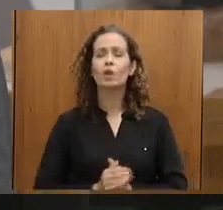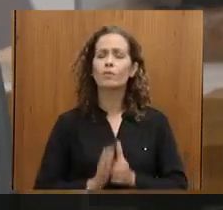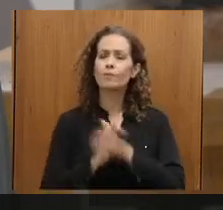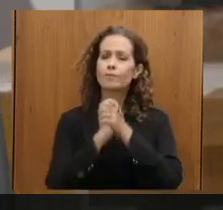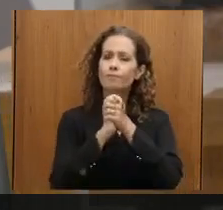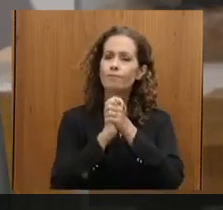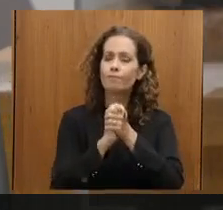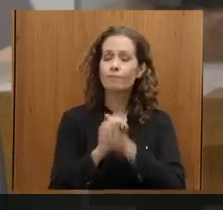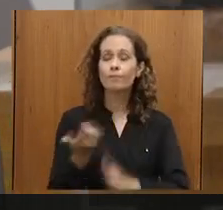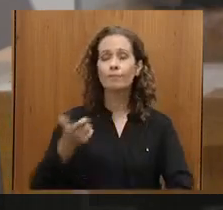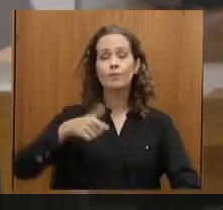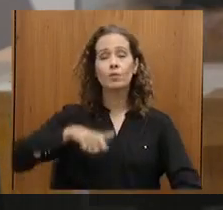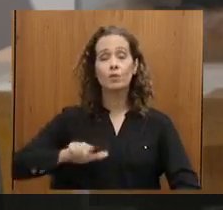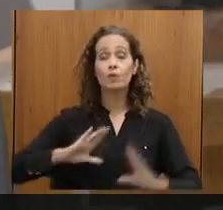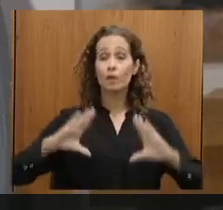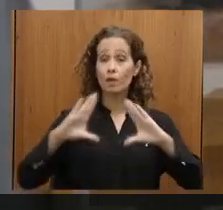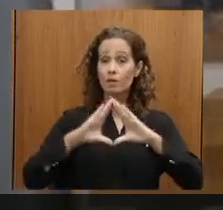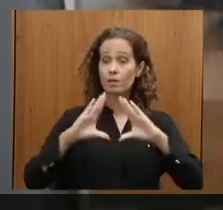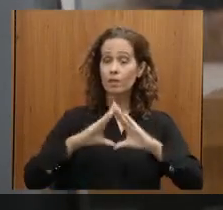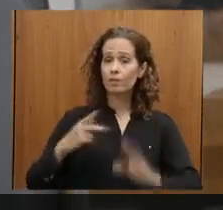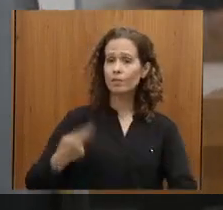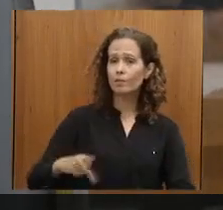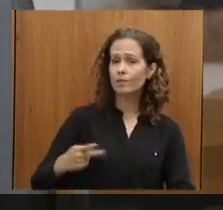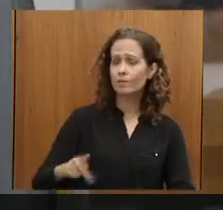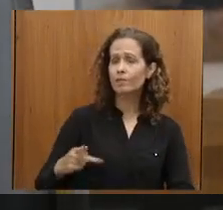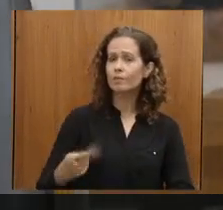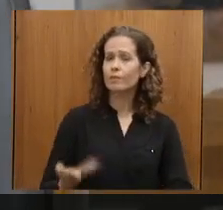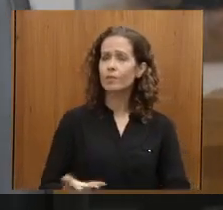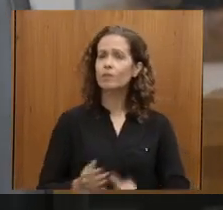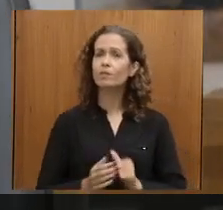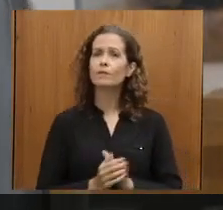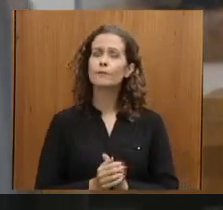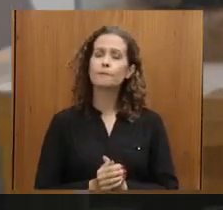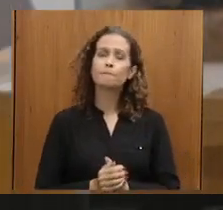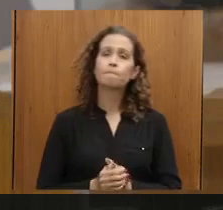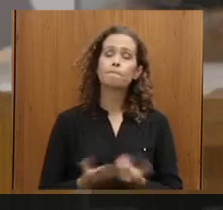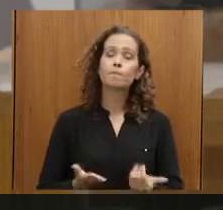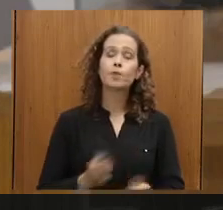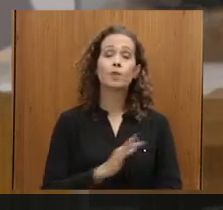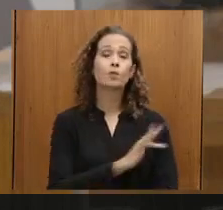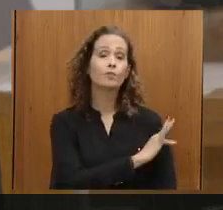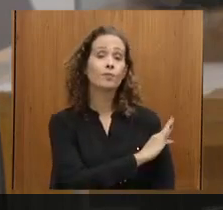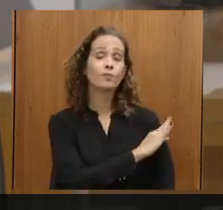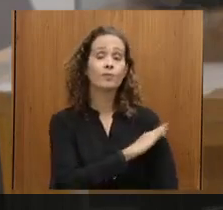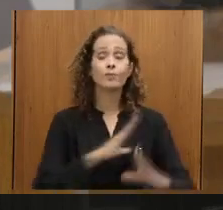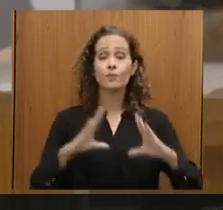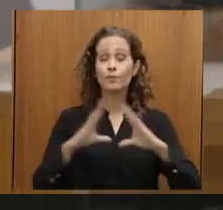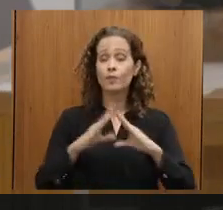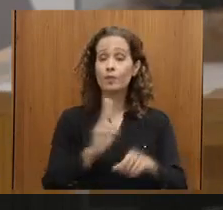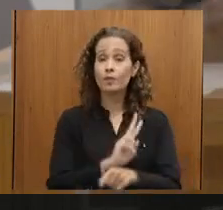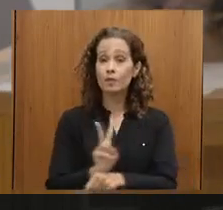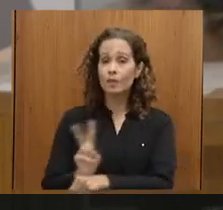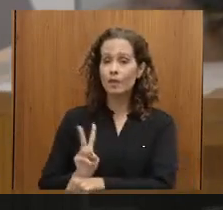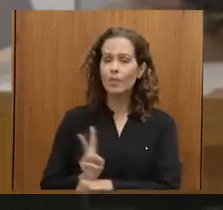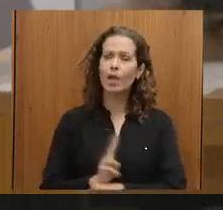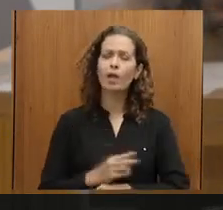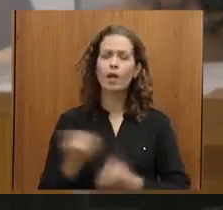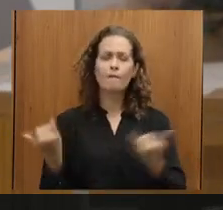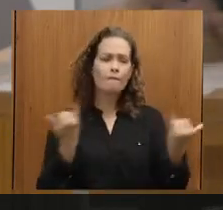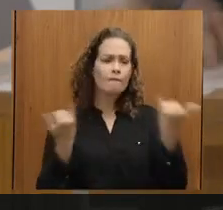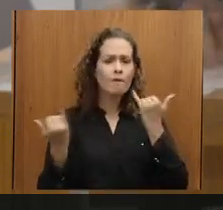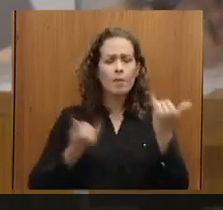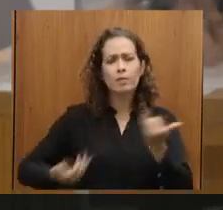uma vez a Assembleia Legislativa pela iniciativa da Assembleia Fiscaliza, esse intercâmbio de informações,